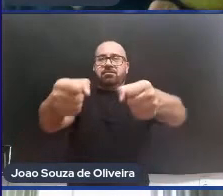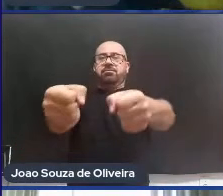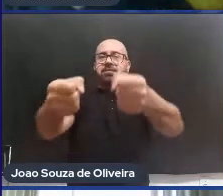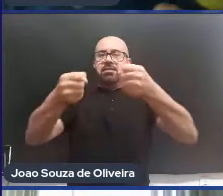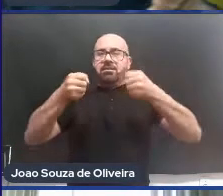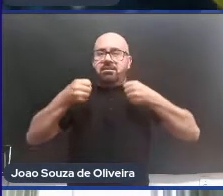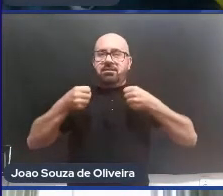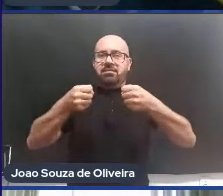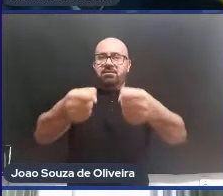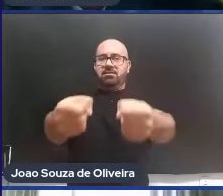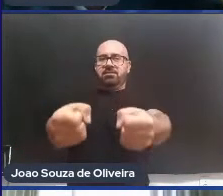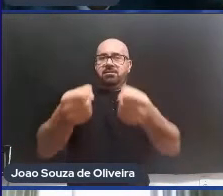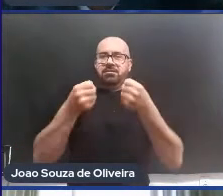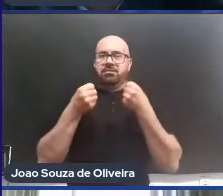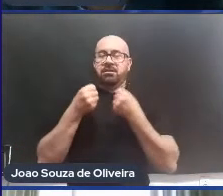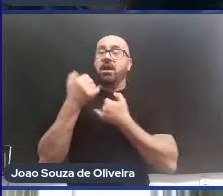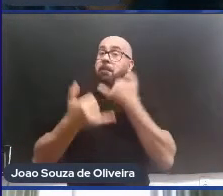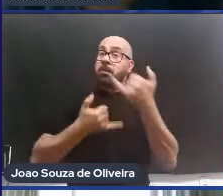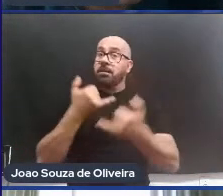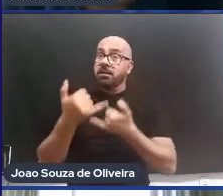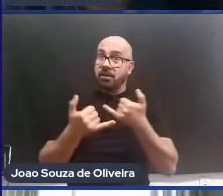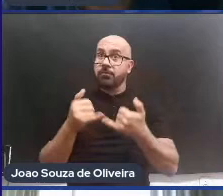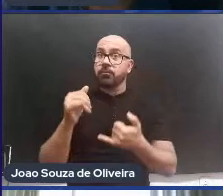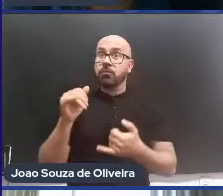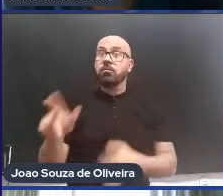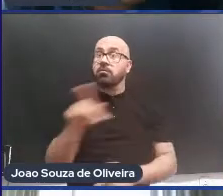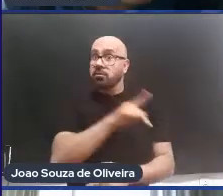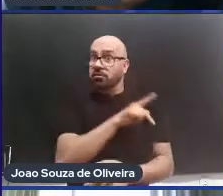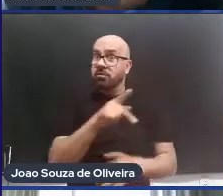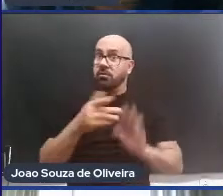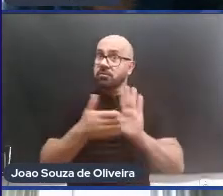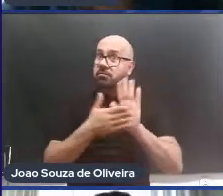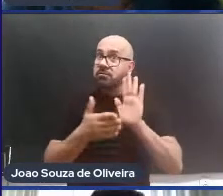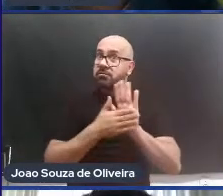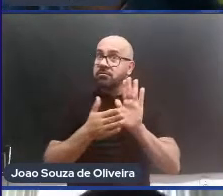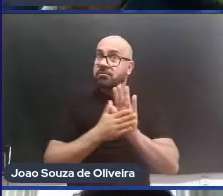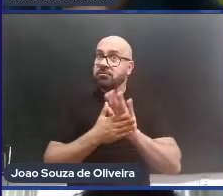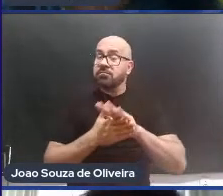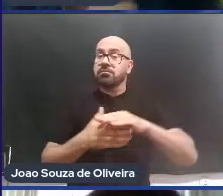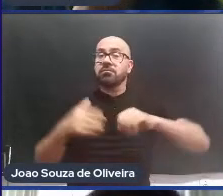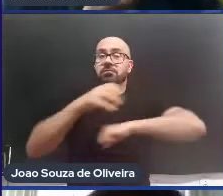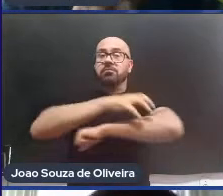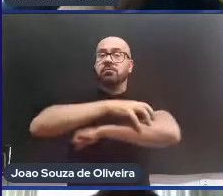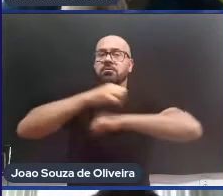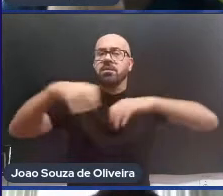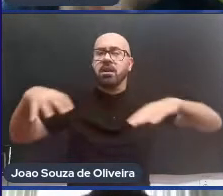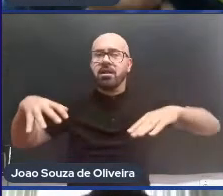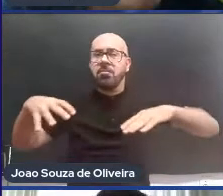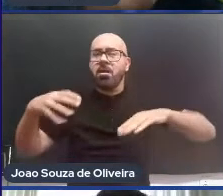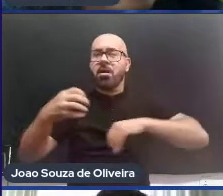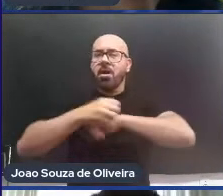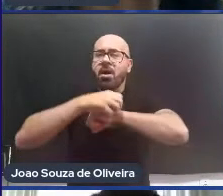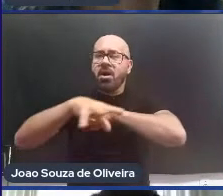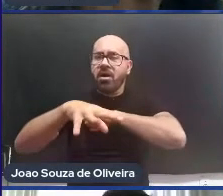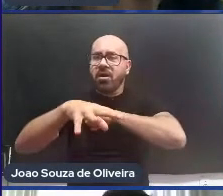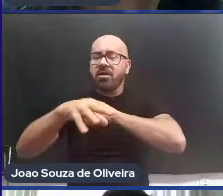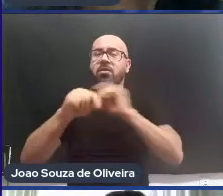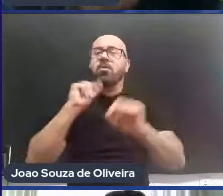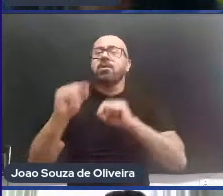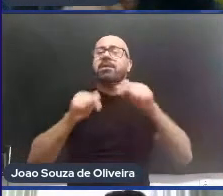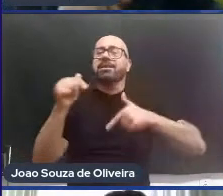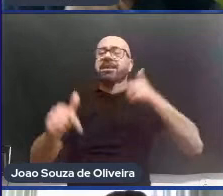propus a e a gente brinca Ele propôs isso de uma maneira remota mas olha como ele trabalhou